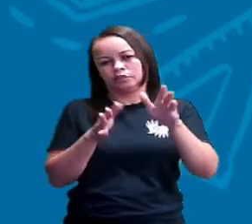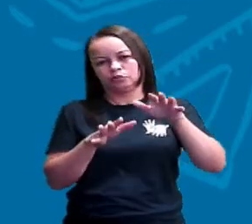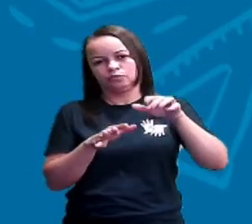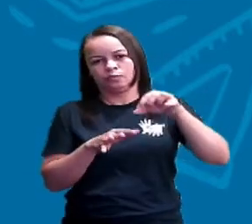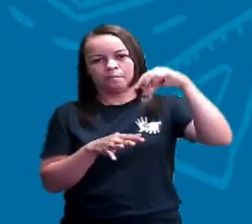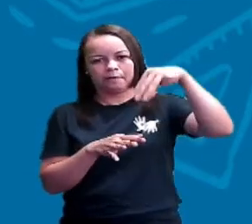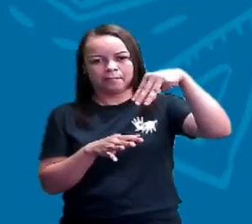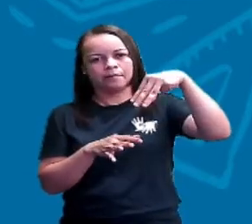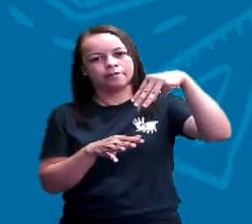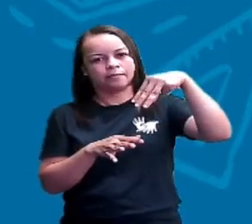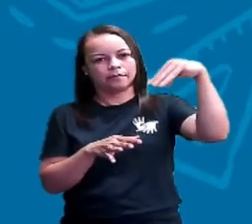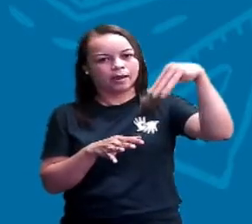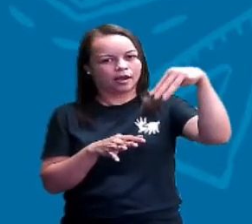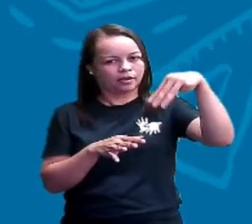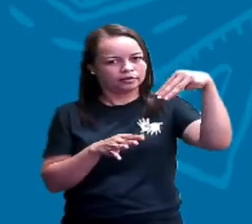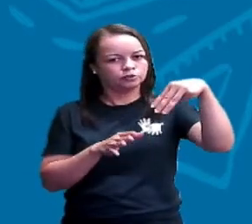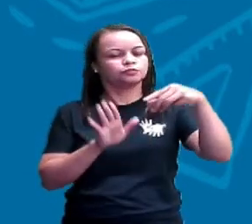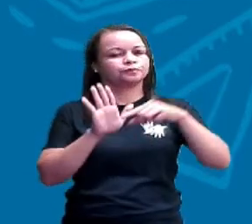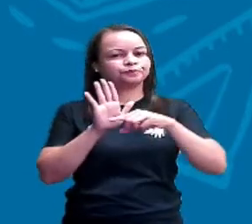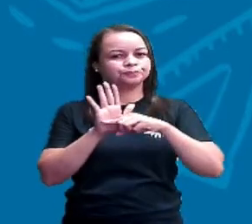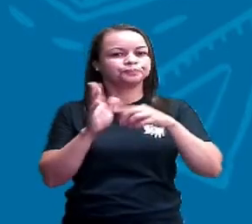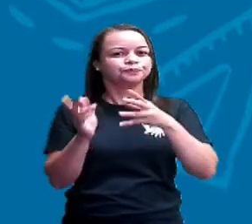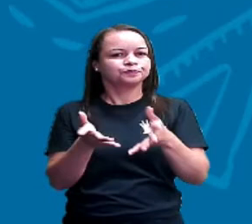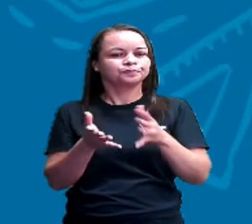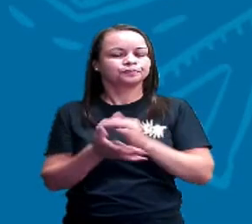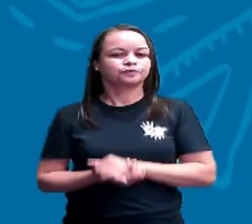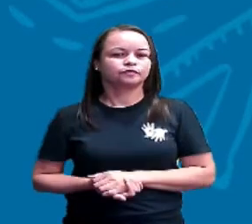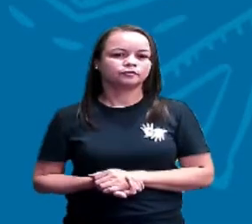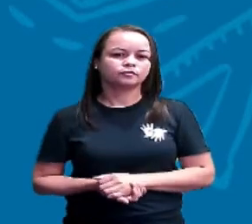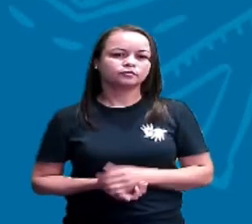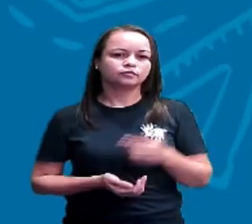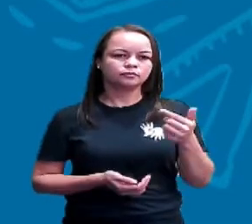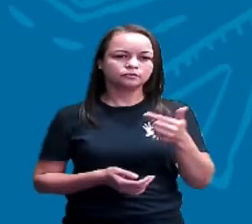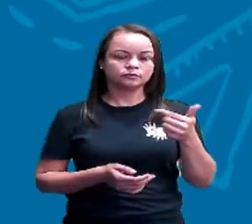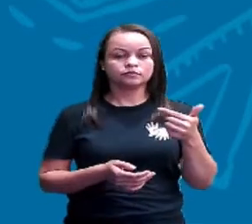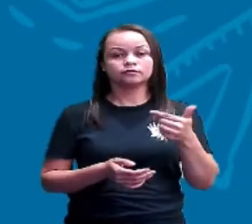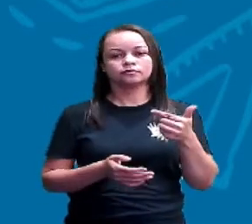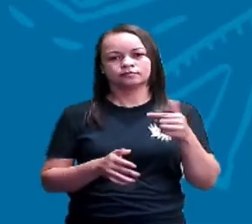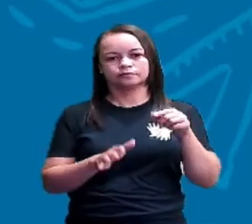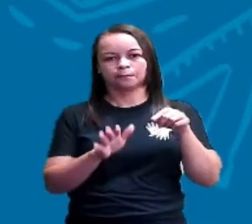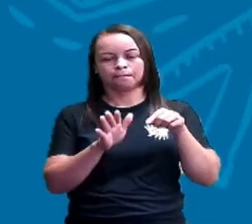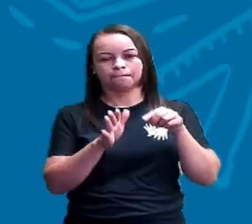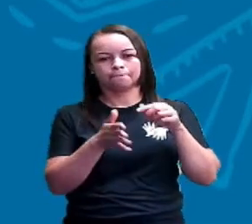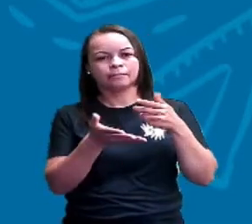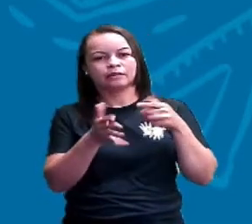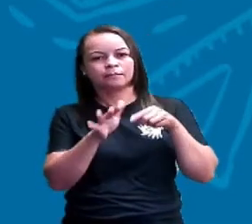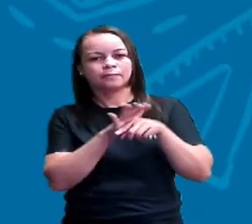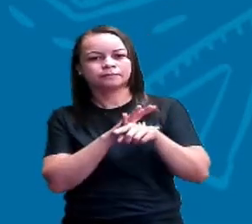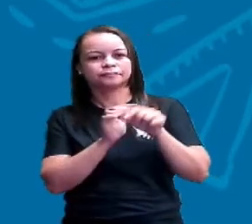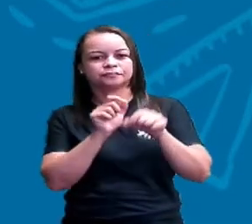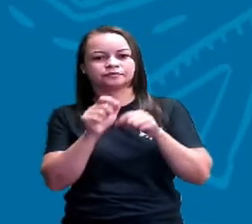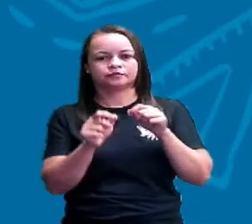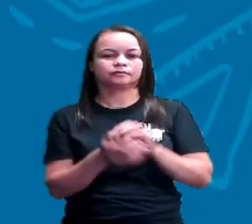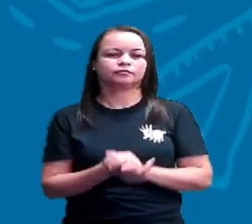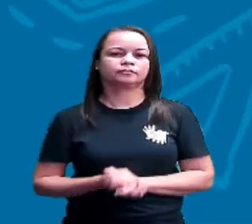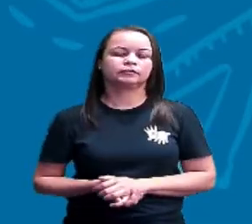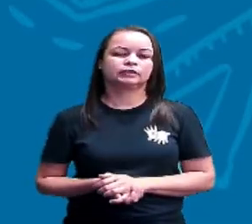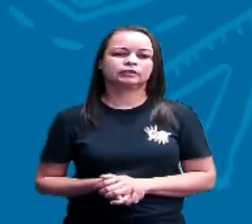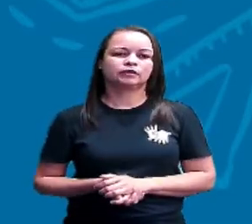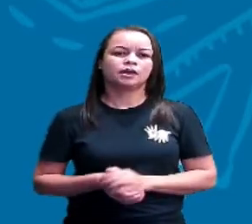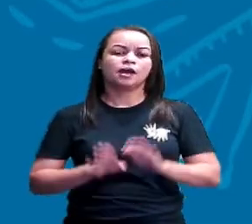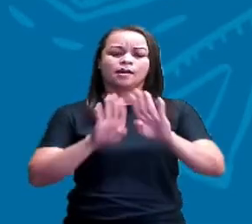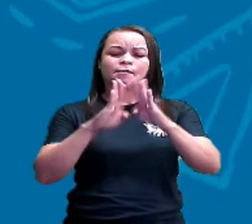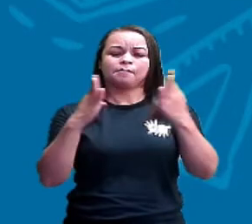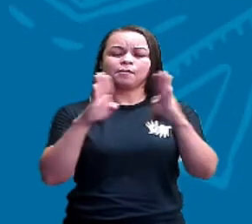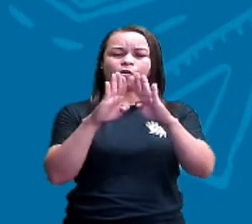metro. A segunda pergunta diz assim, ó. A porta da casa.